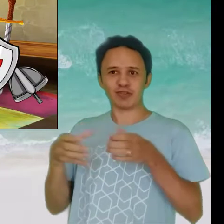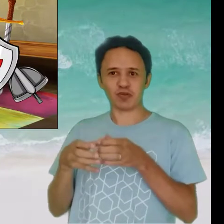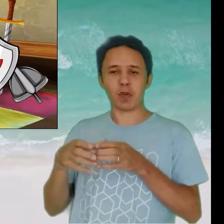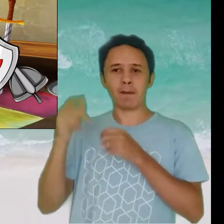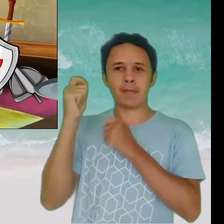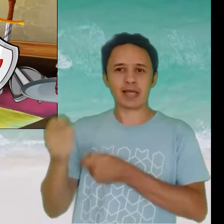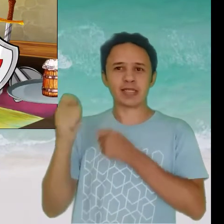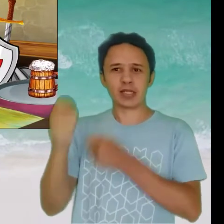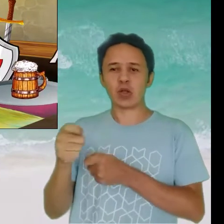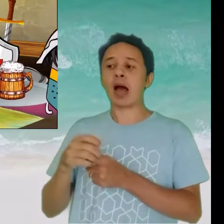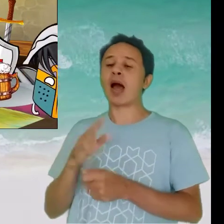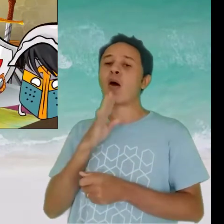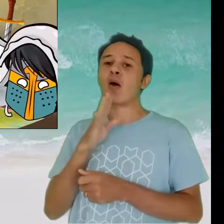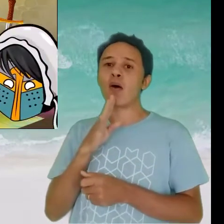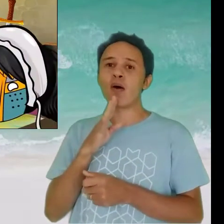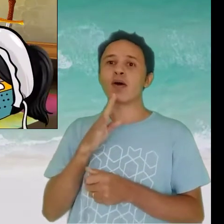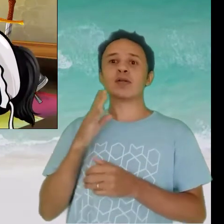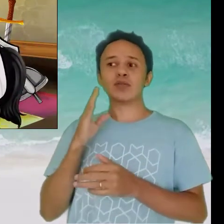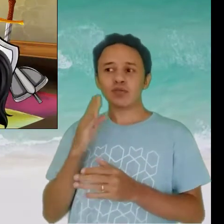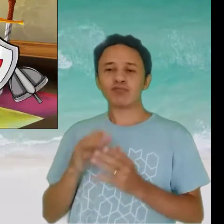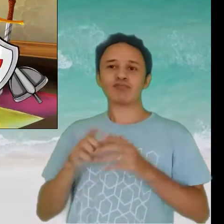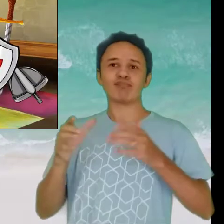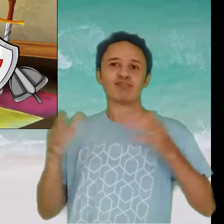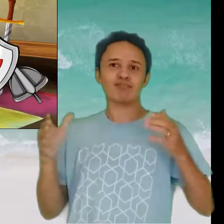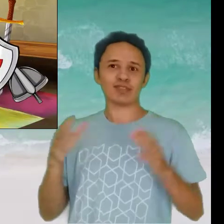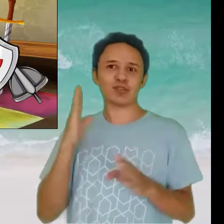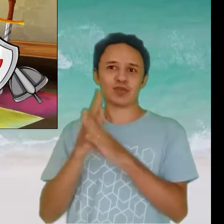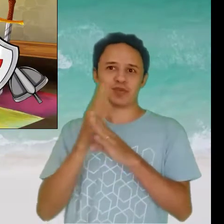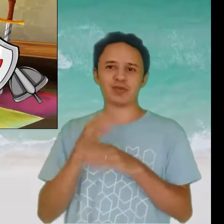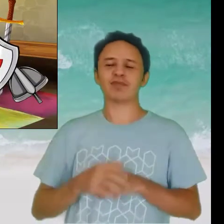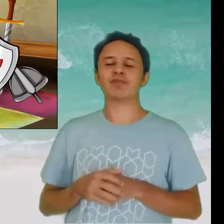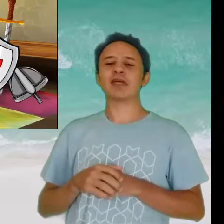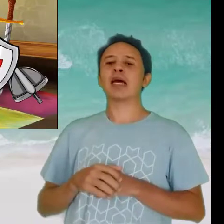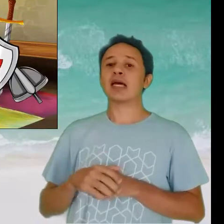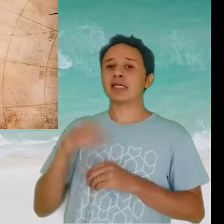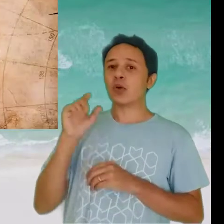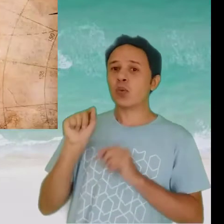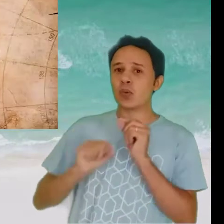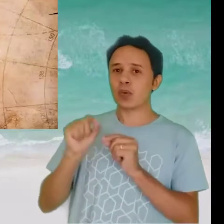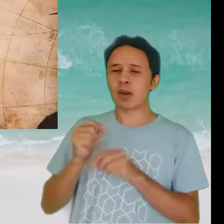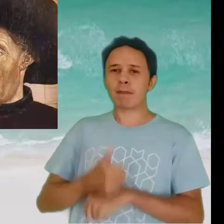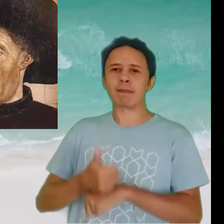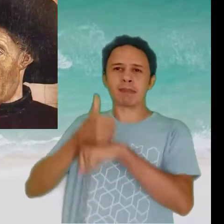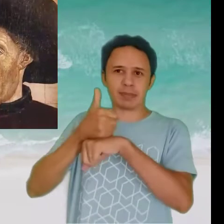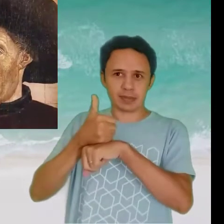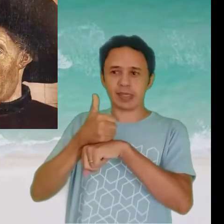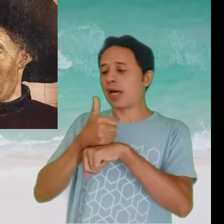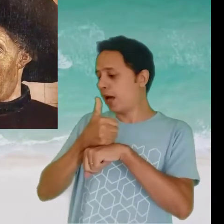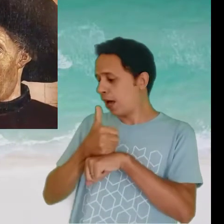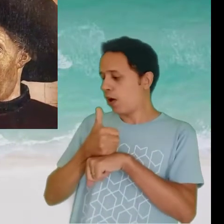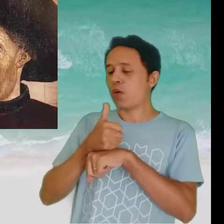Graças a esses pescadores, o conhecimento atlântico começou a crescer, mas só virou ciência com ele. O pai da